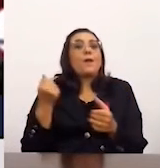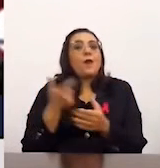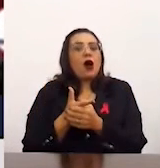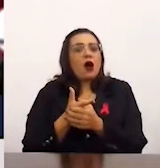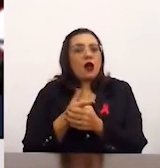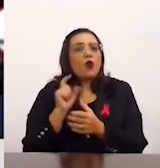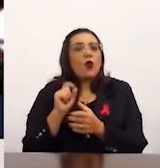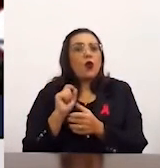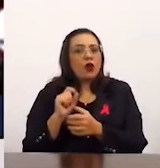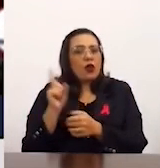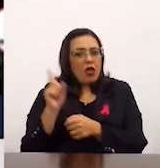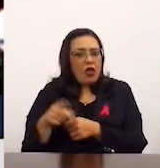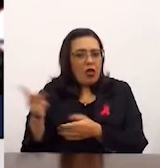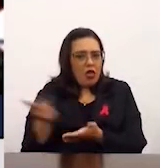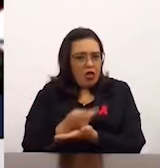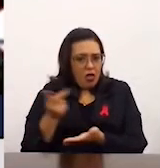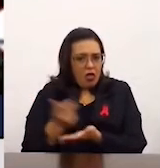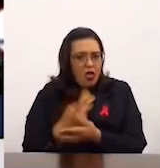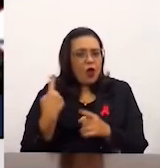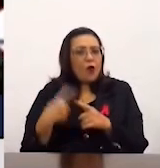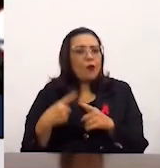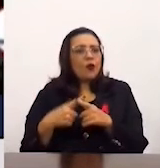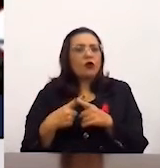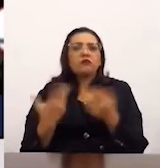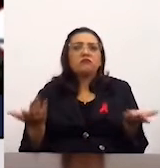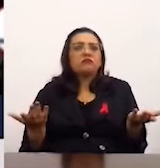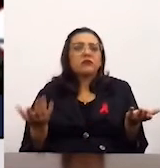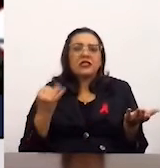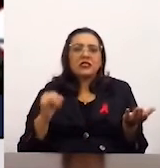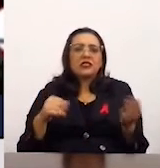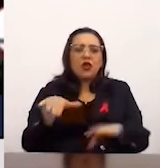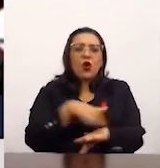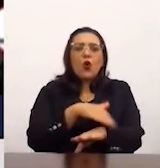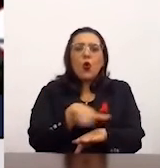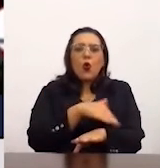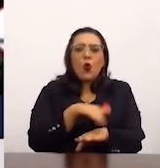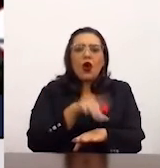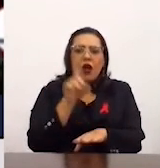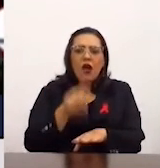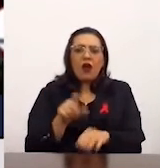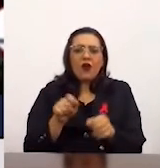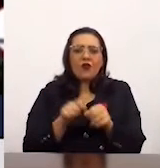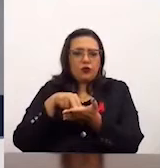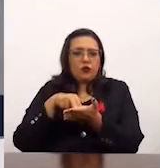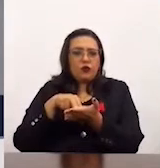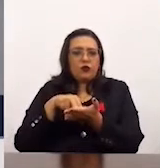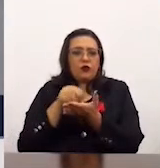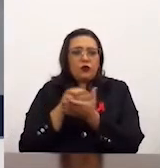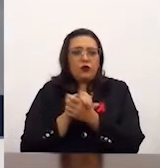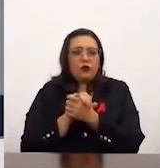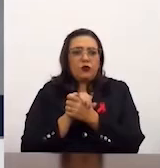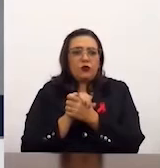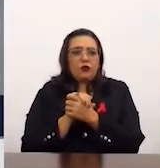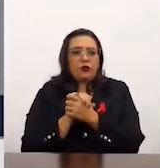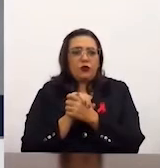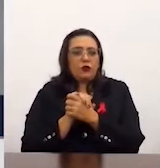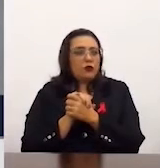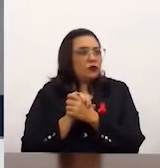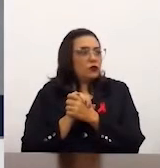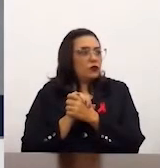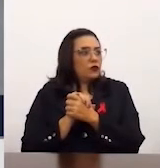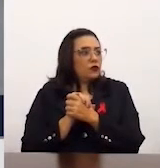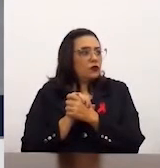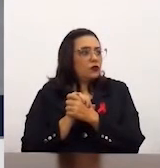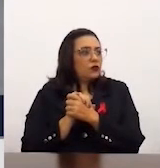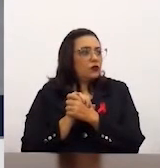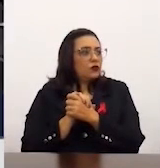obrigado a prestar socorro por meio de atendimento por médico veterinário, sob pena de multa. O projeto foi reprovado com